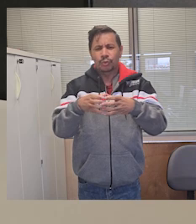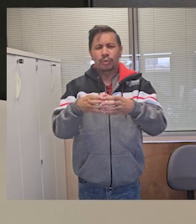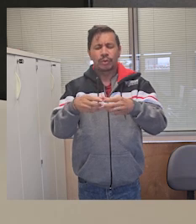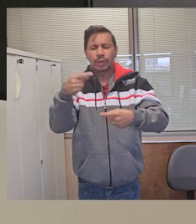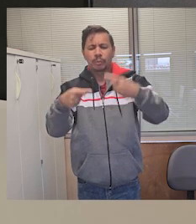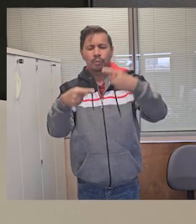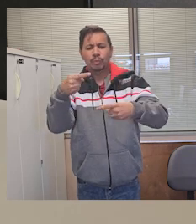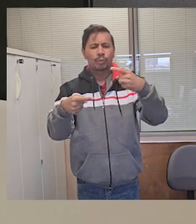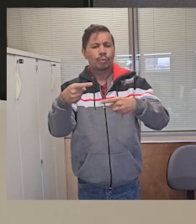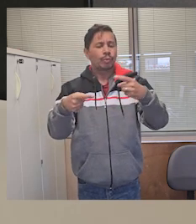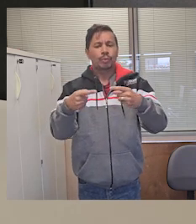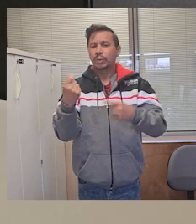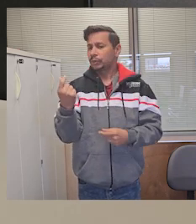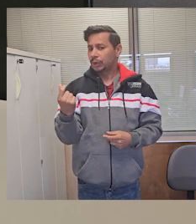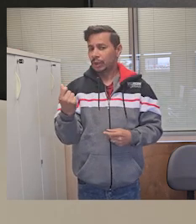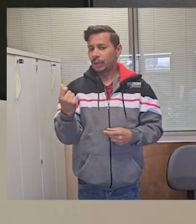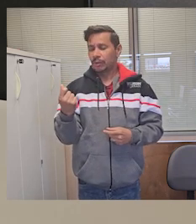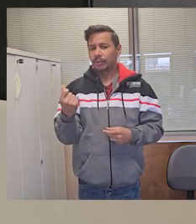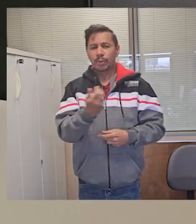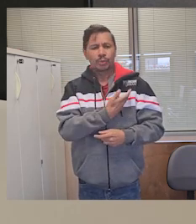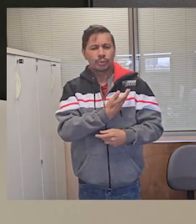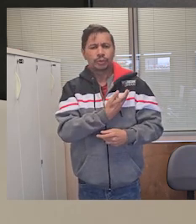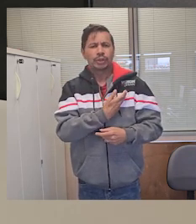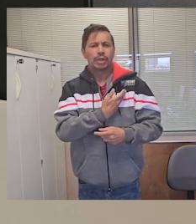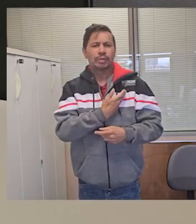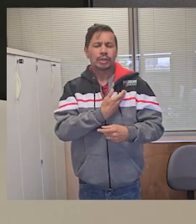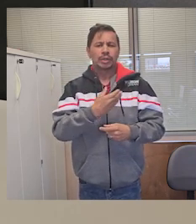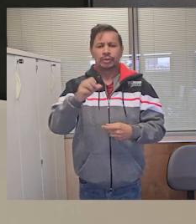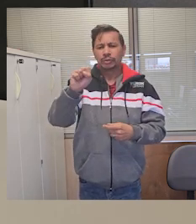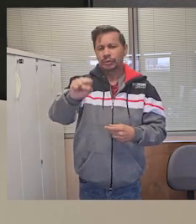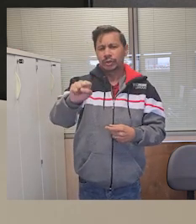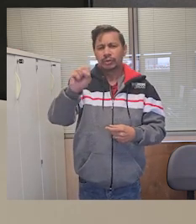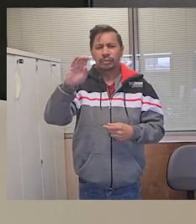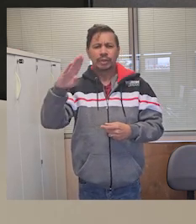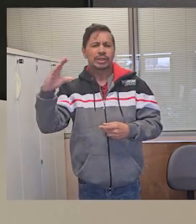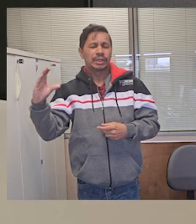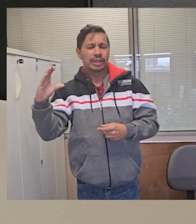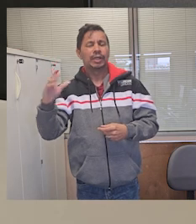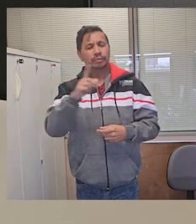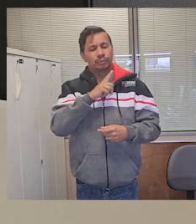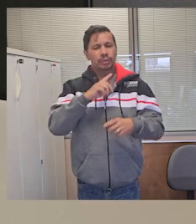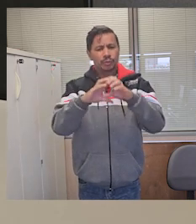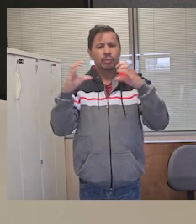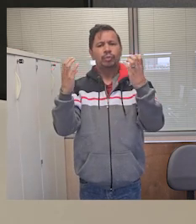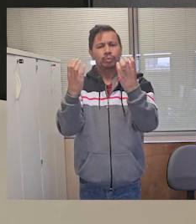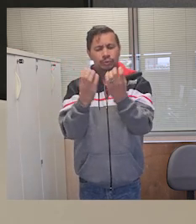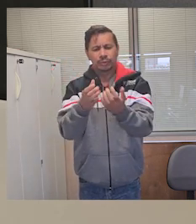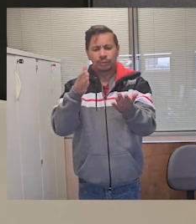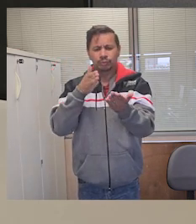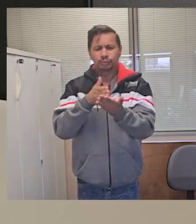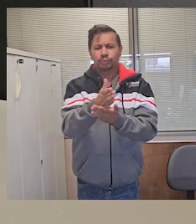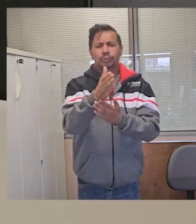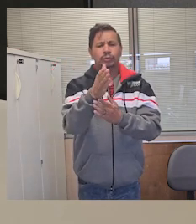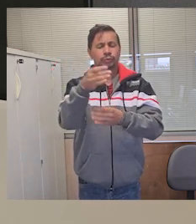os companheiros de São Bernardo do Campo tiveram assembleia na semana passada e aprovaram uma